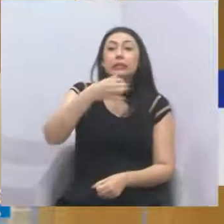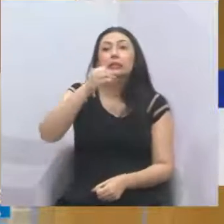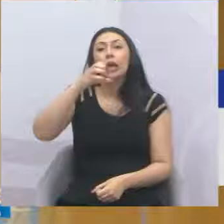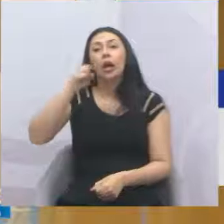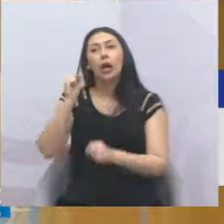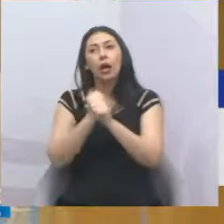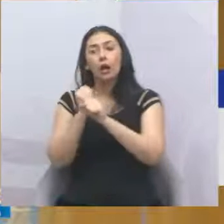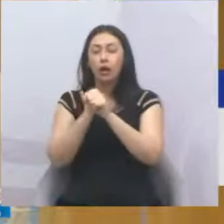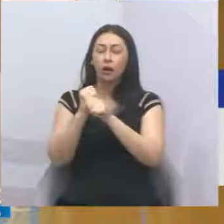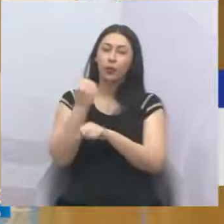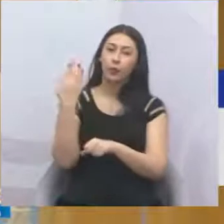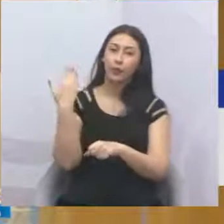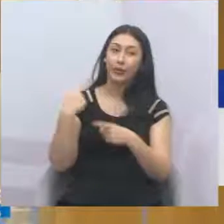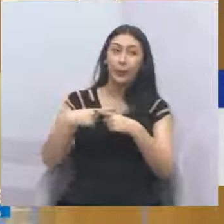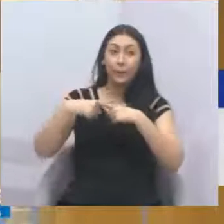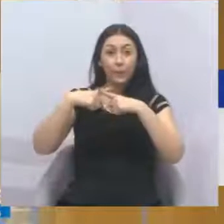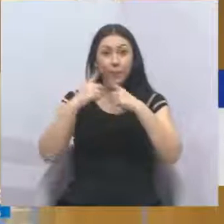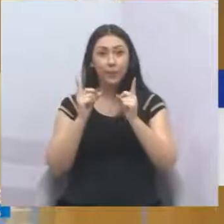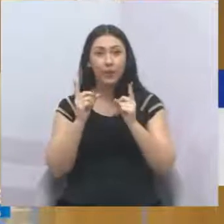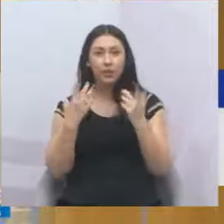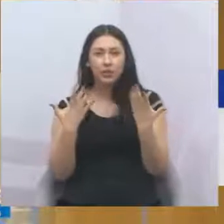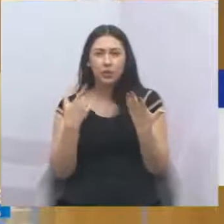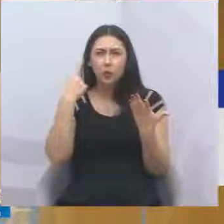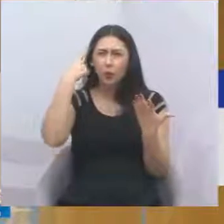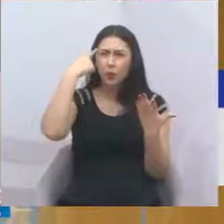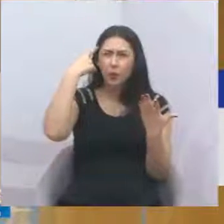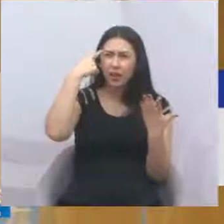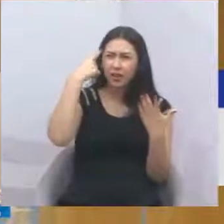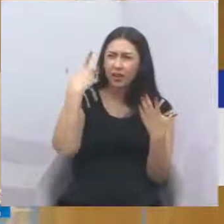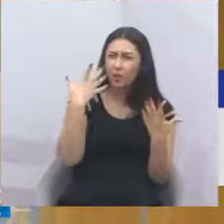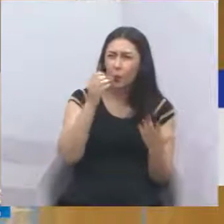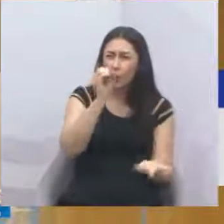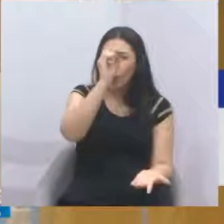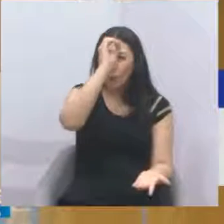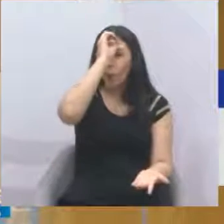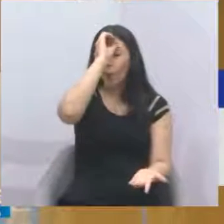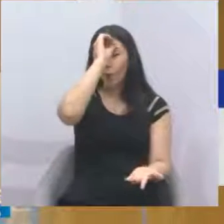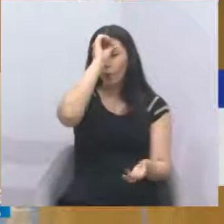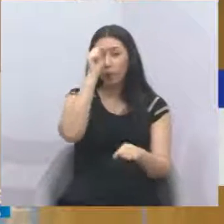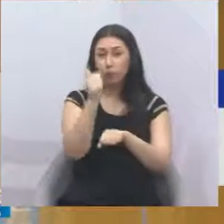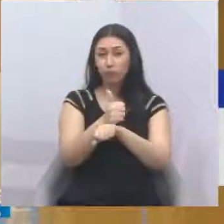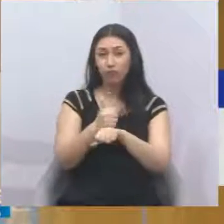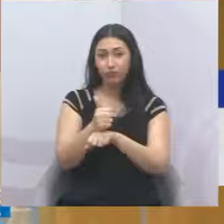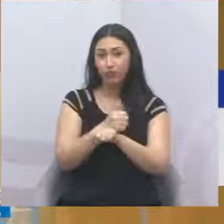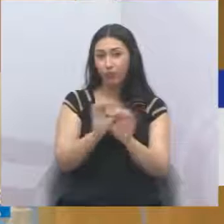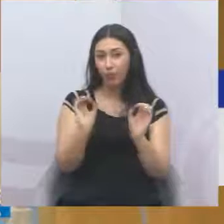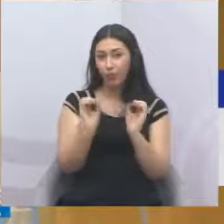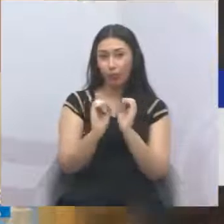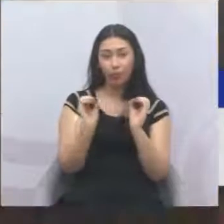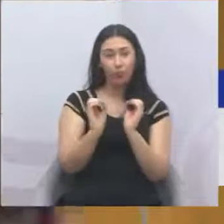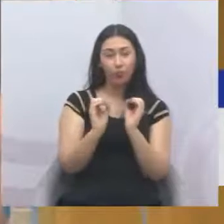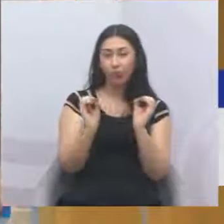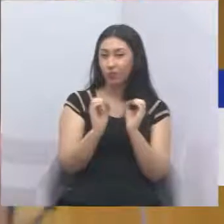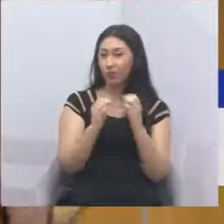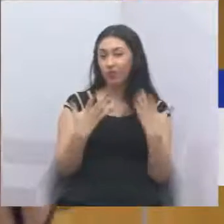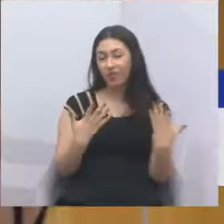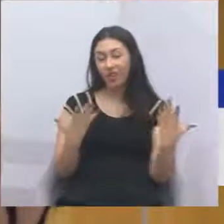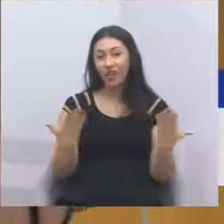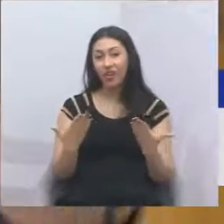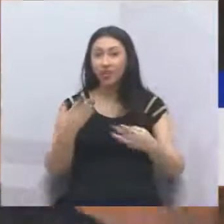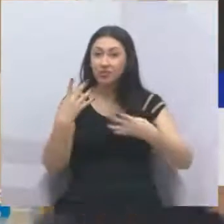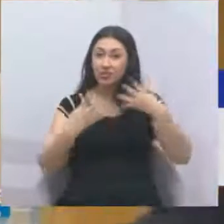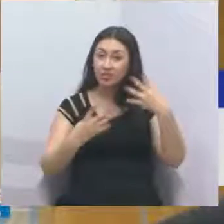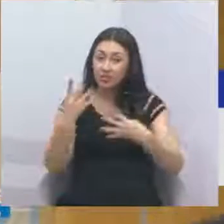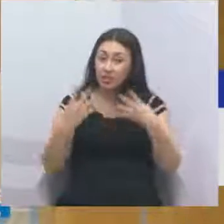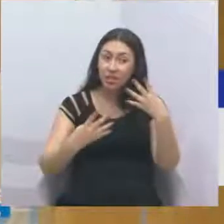anos, mas com uma mentalidade e com um conhecimento técnico que não possibilitava